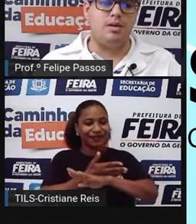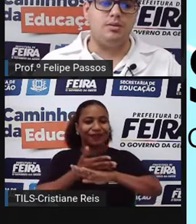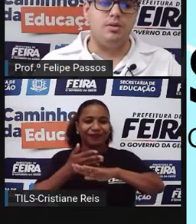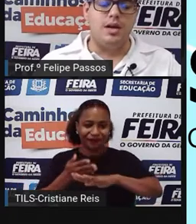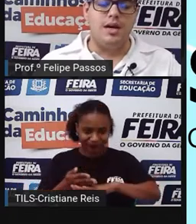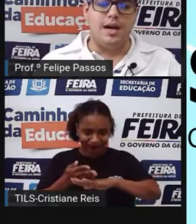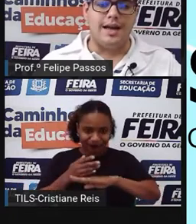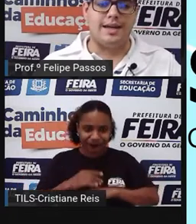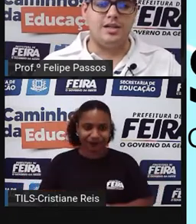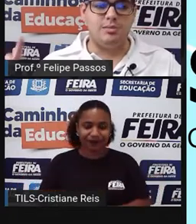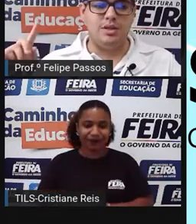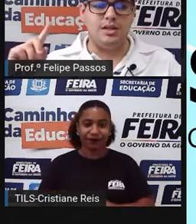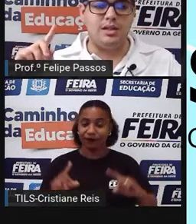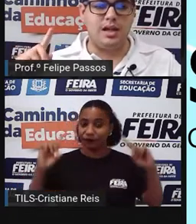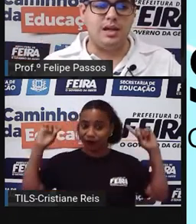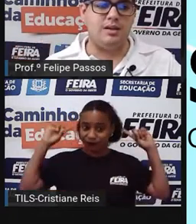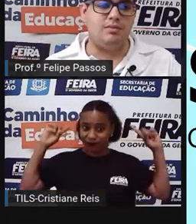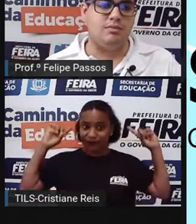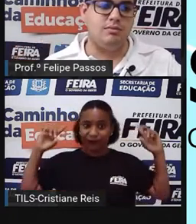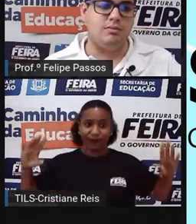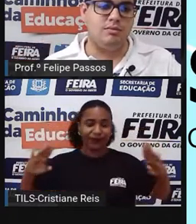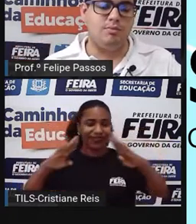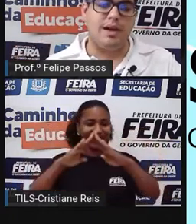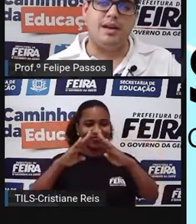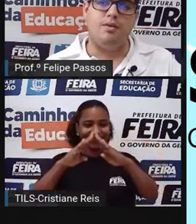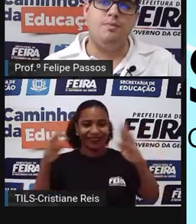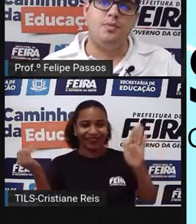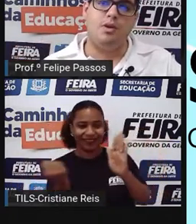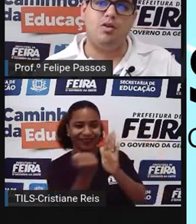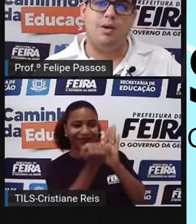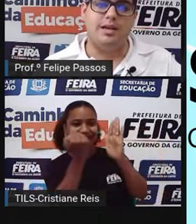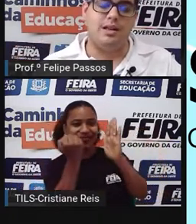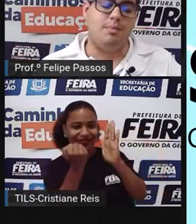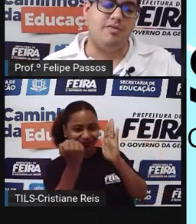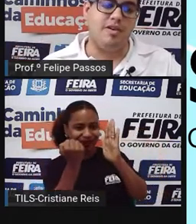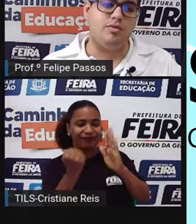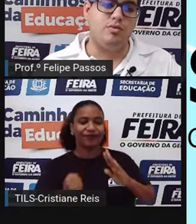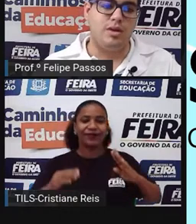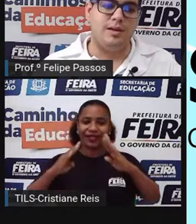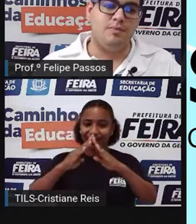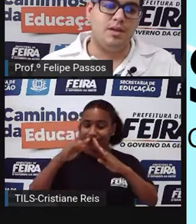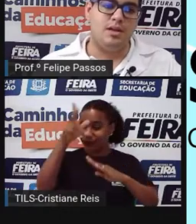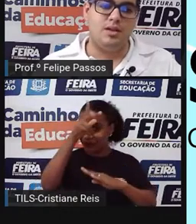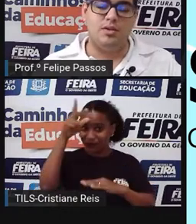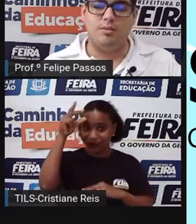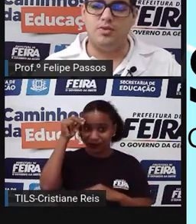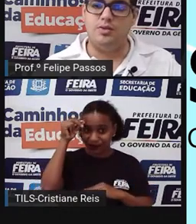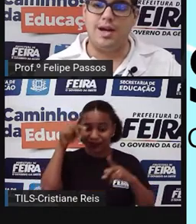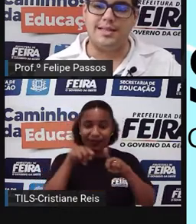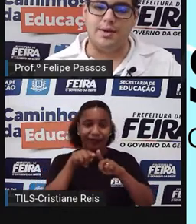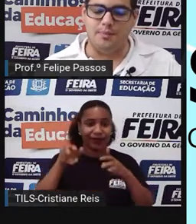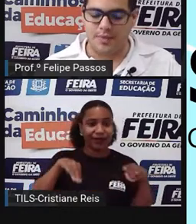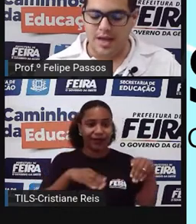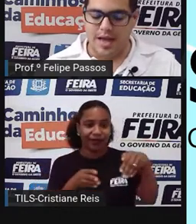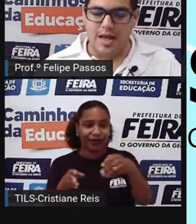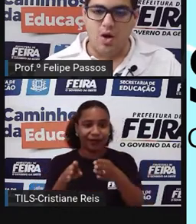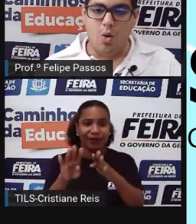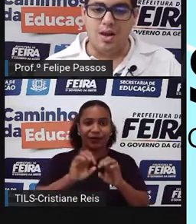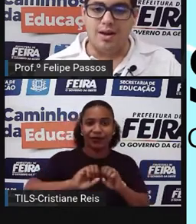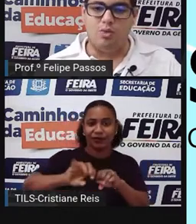também branco. Atrás de mim tem um painel com a logo marca da prefeitura e do caminho da educação.